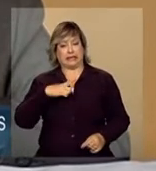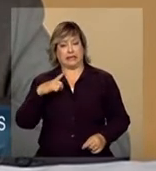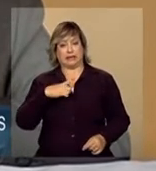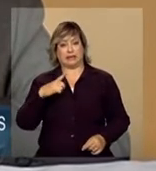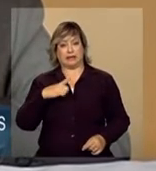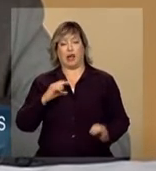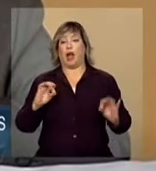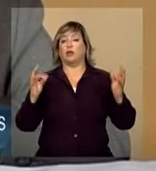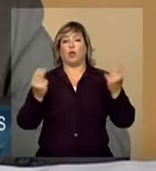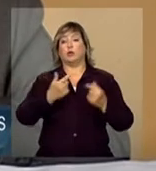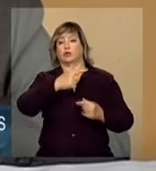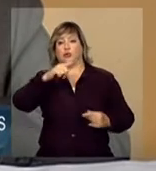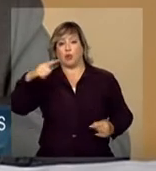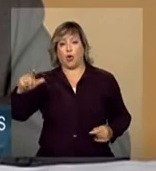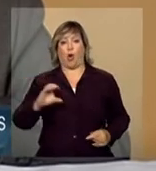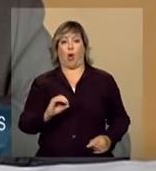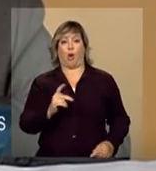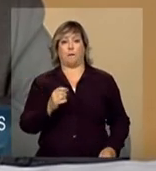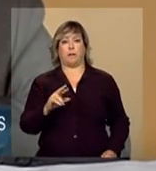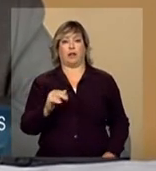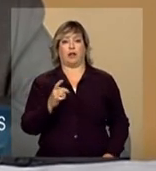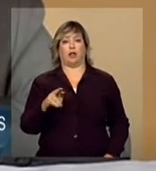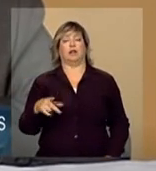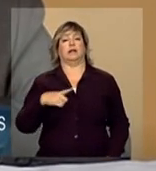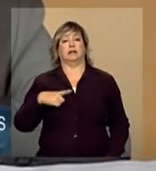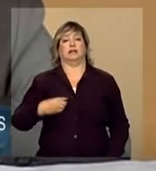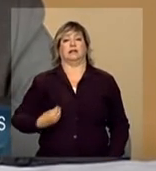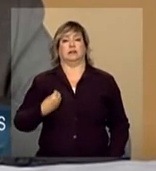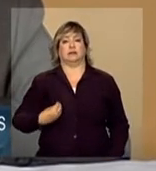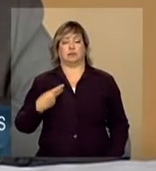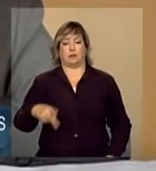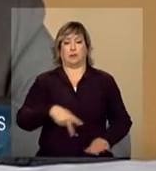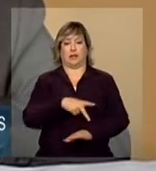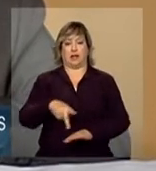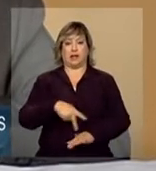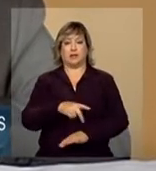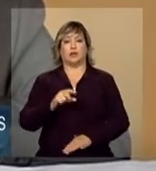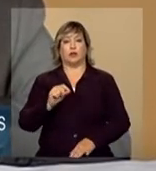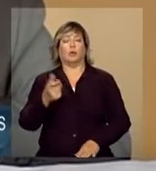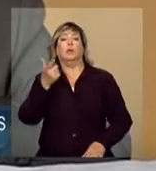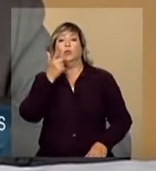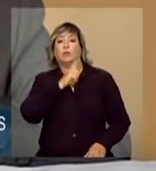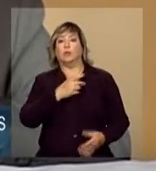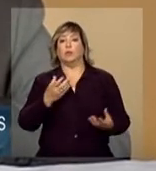a todas as outras operadoras existentes no país, o que é um ganho